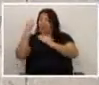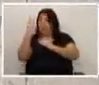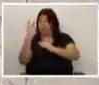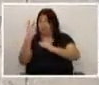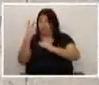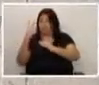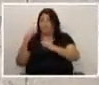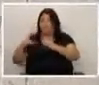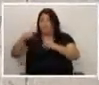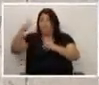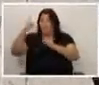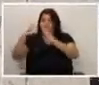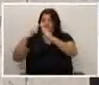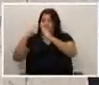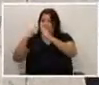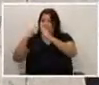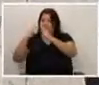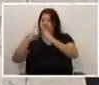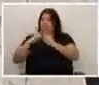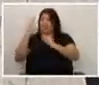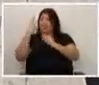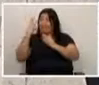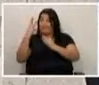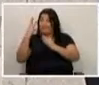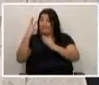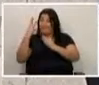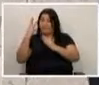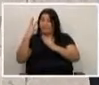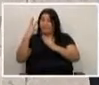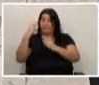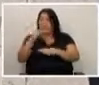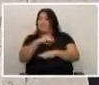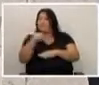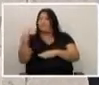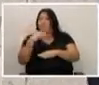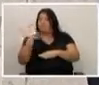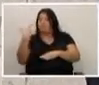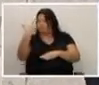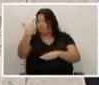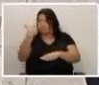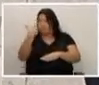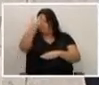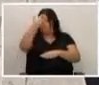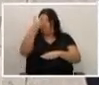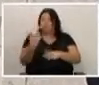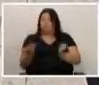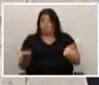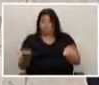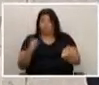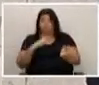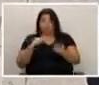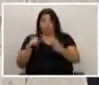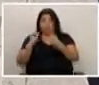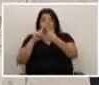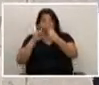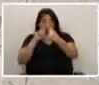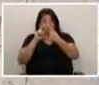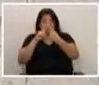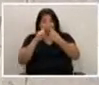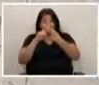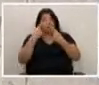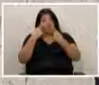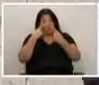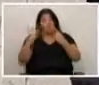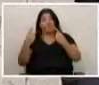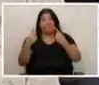Na primeira casa, haviam 3 corpos. Todos os corpos mortos com tiro na cabeça. O primeiro corpo, que dá para se entender que houve